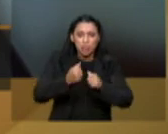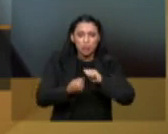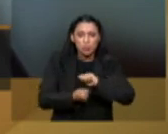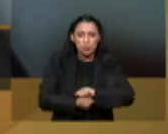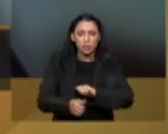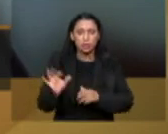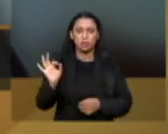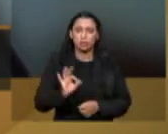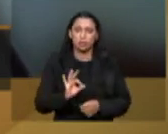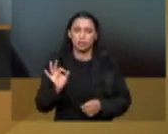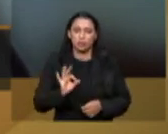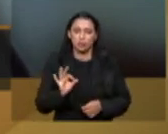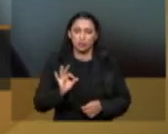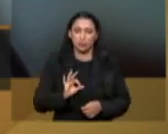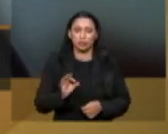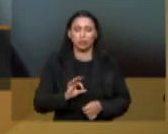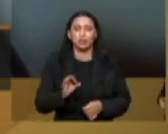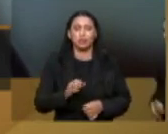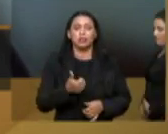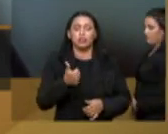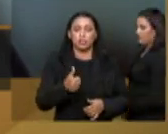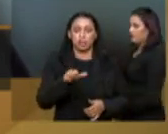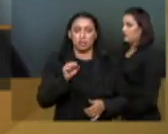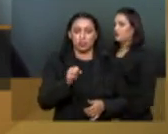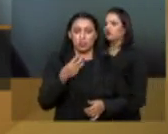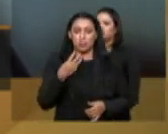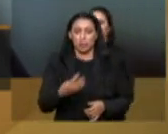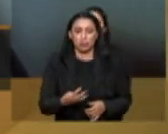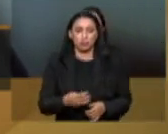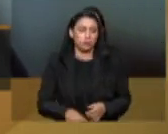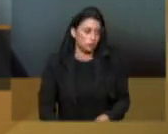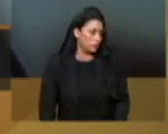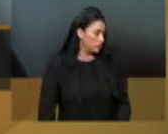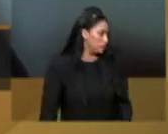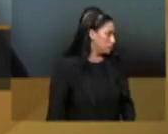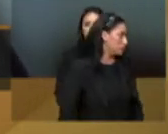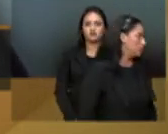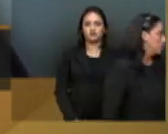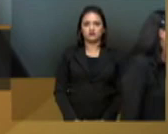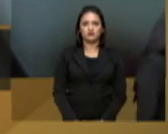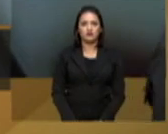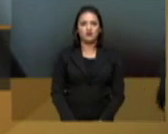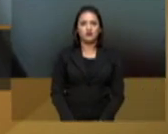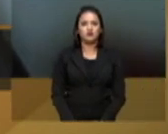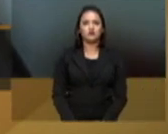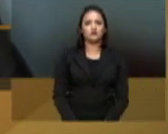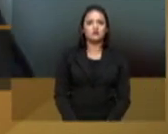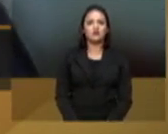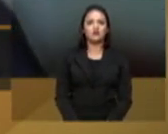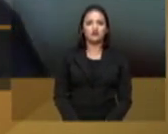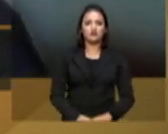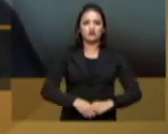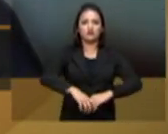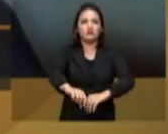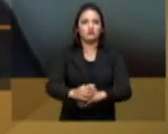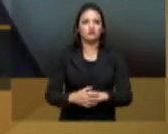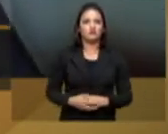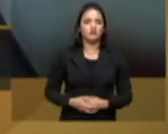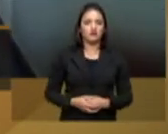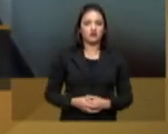presente de que trata o 183/8 da Lei das Sociedades Anônimas. E